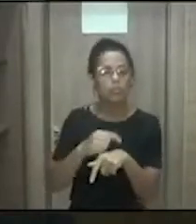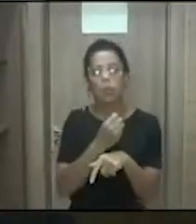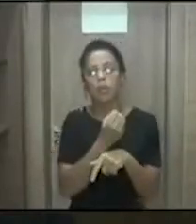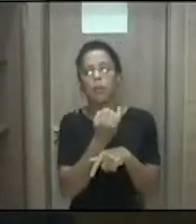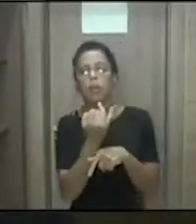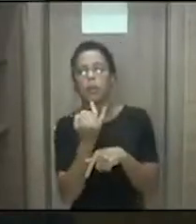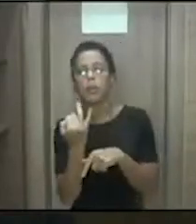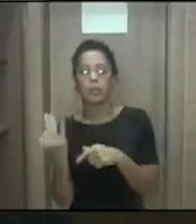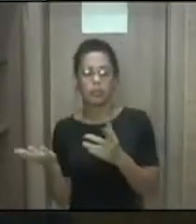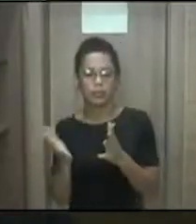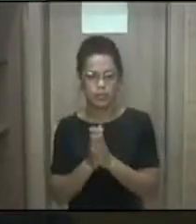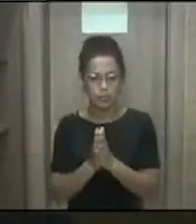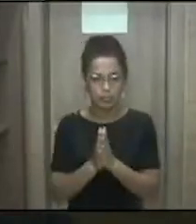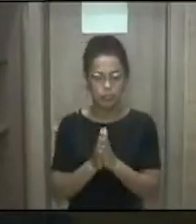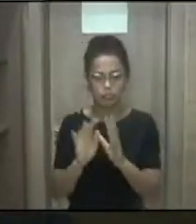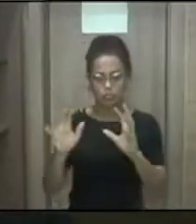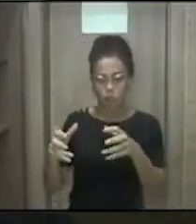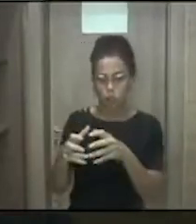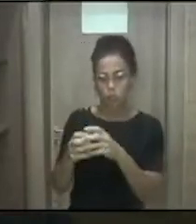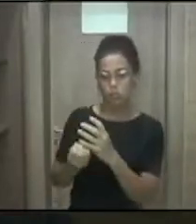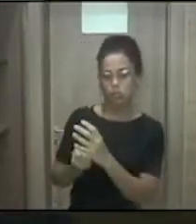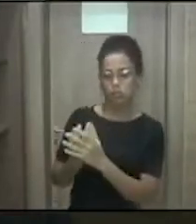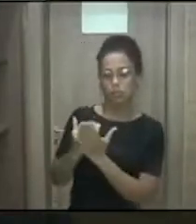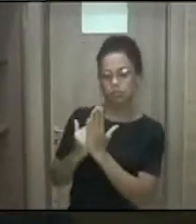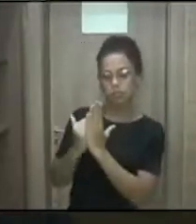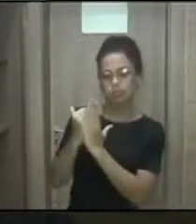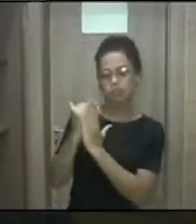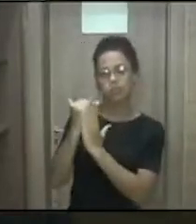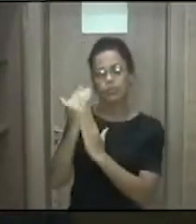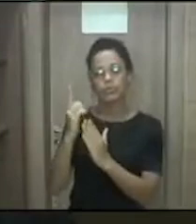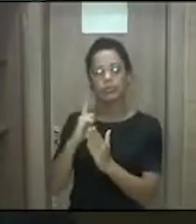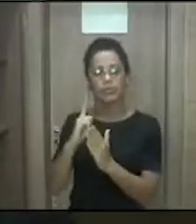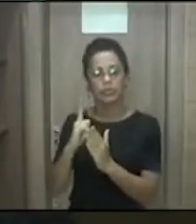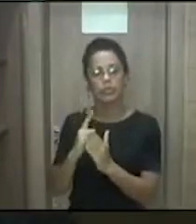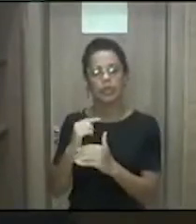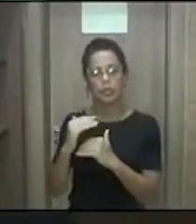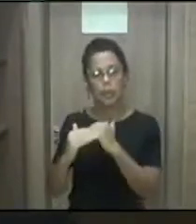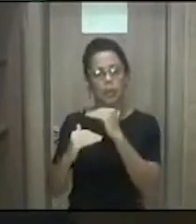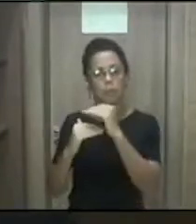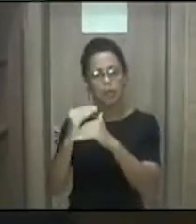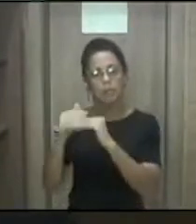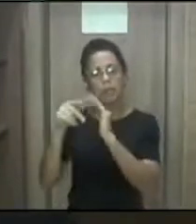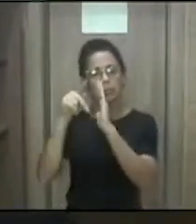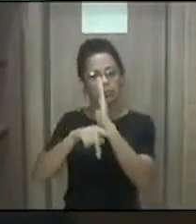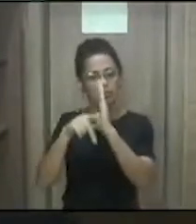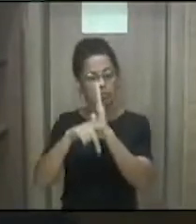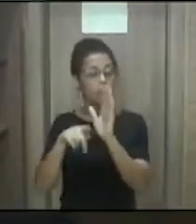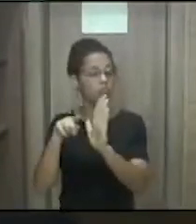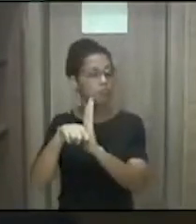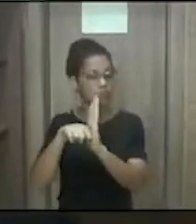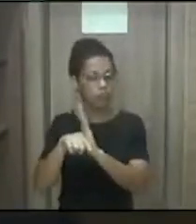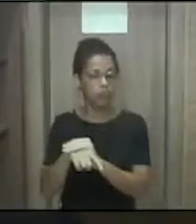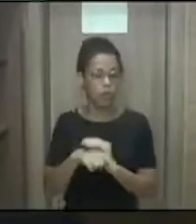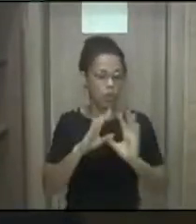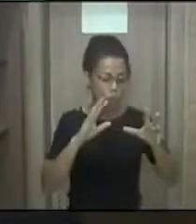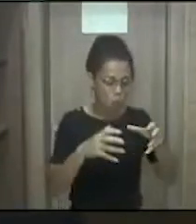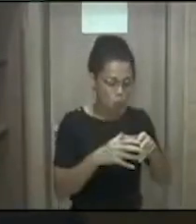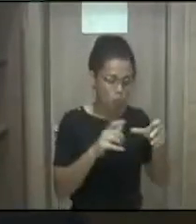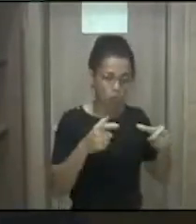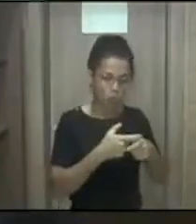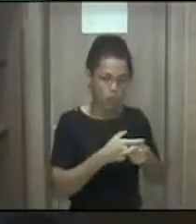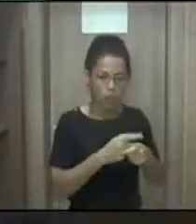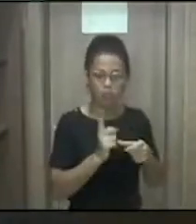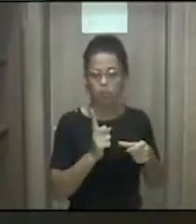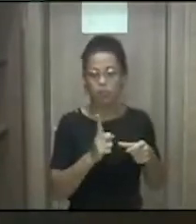o grupo aí que está em processo de construção para poder olhar para essa dimensão também, porque não foi um grupo pequeno, como a Soninha